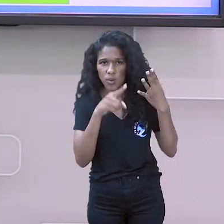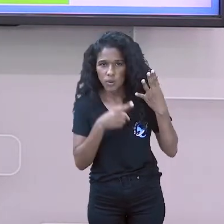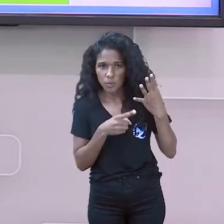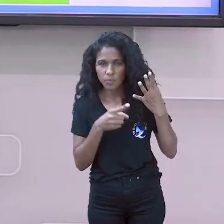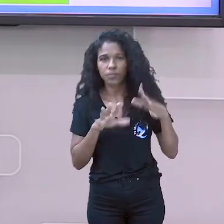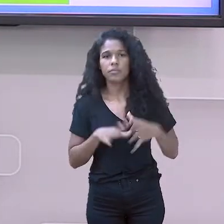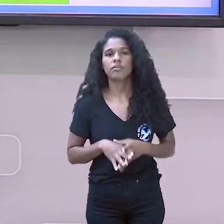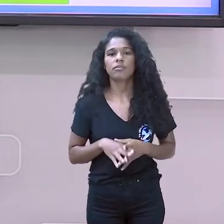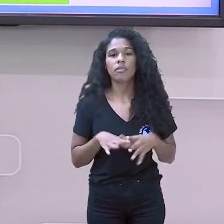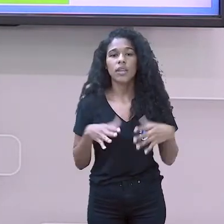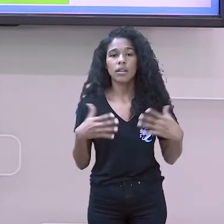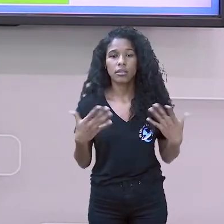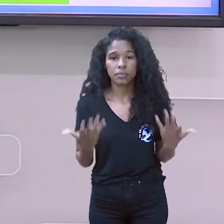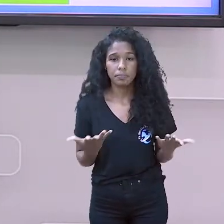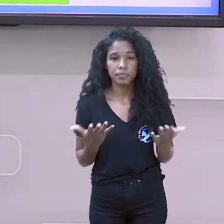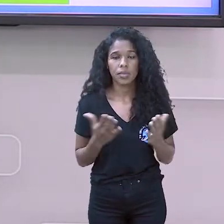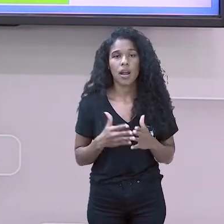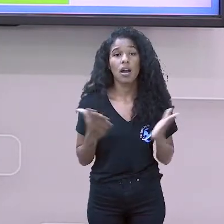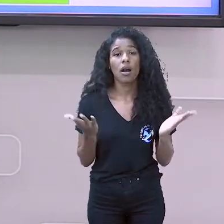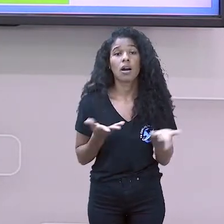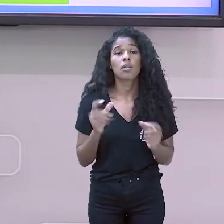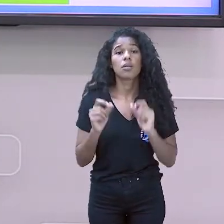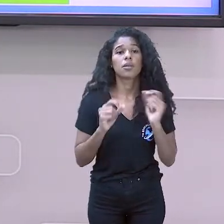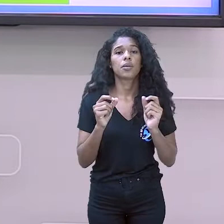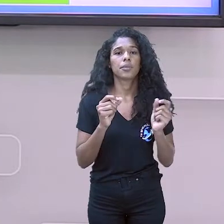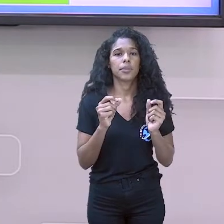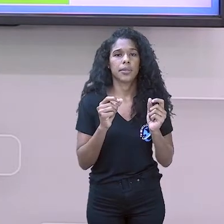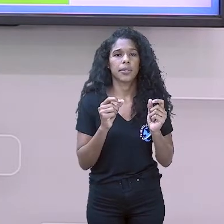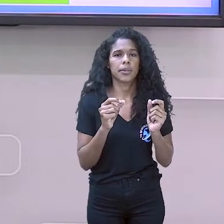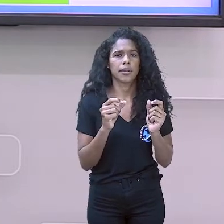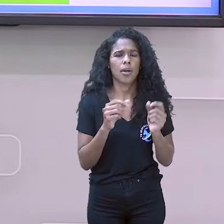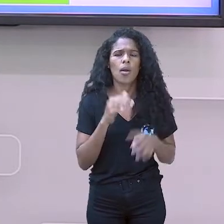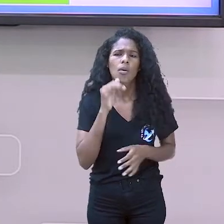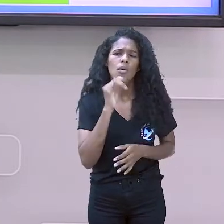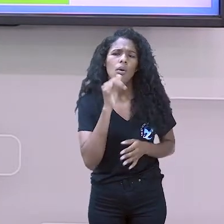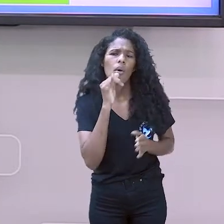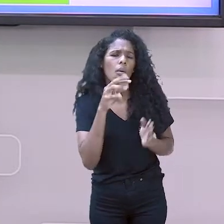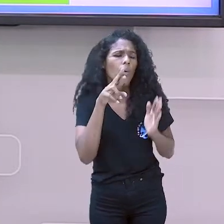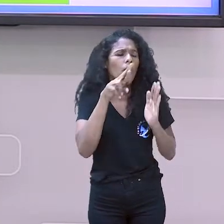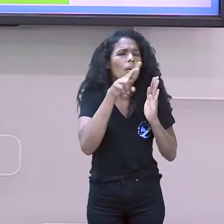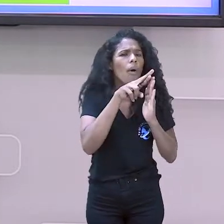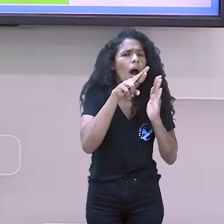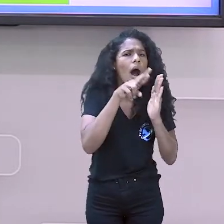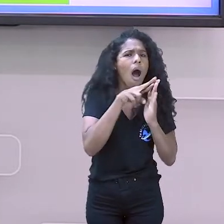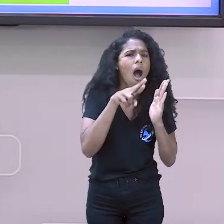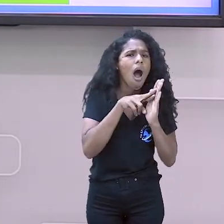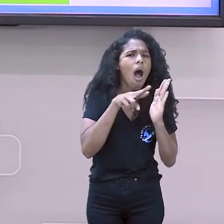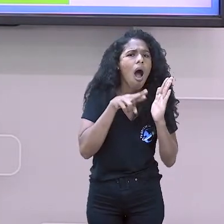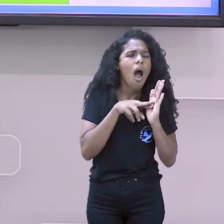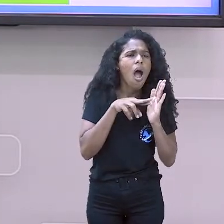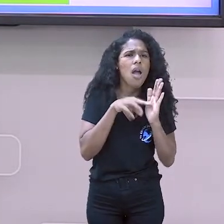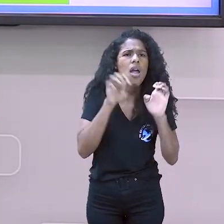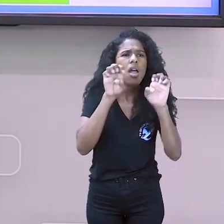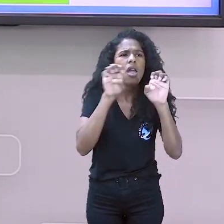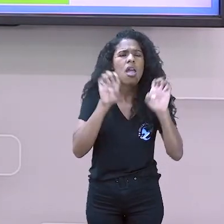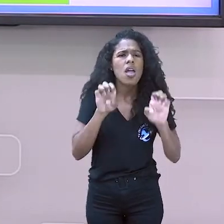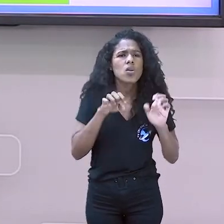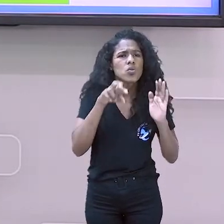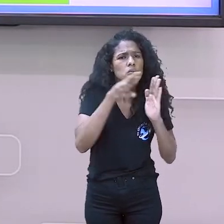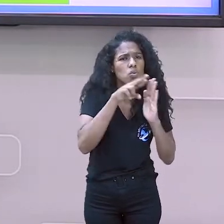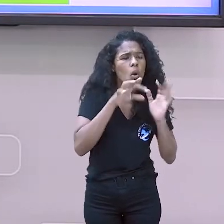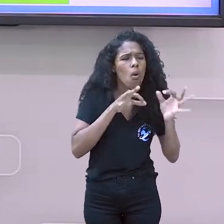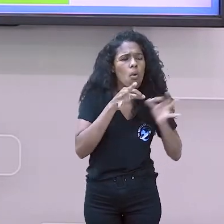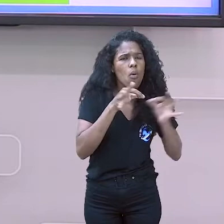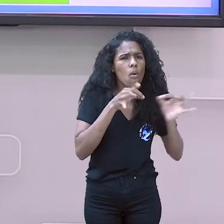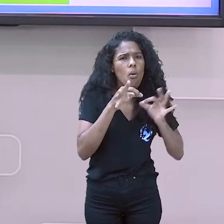toda narrativa, né, toda história tem uma estrutura. E eu já falei para vocês que o conto tem essa estrutura e tem